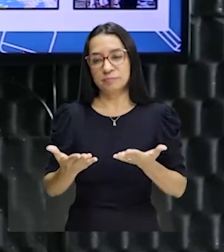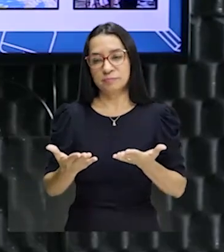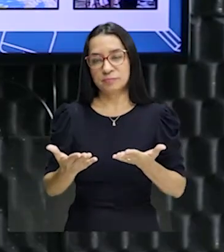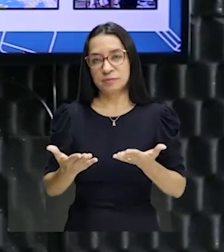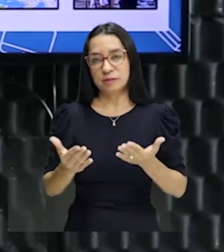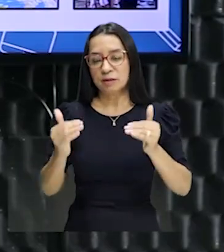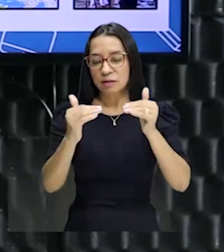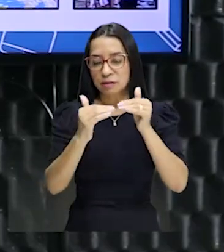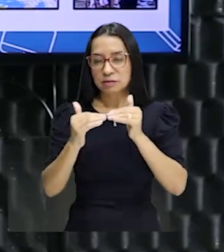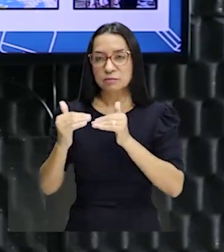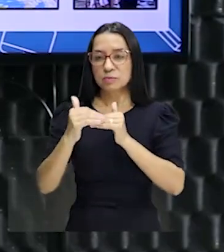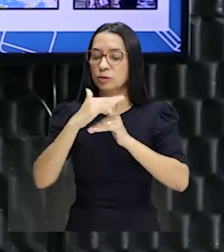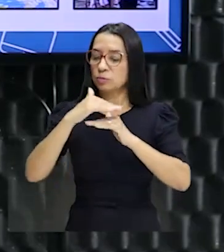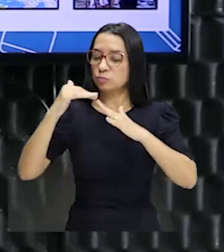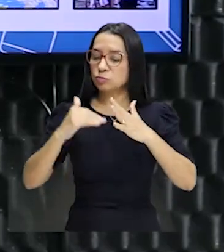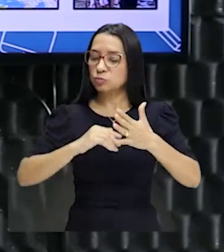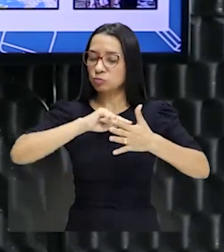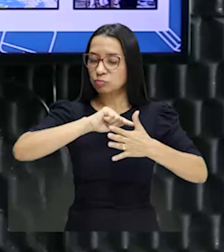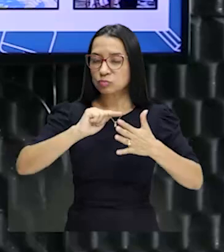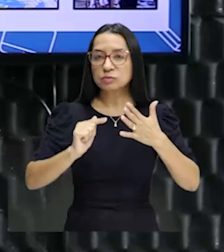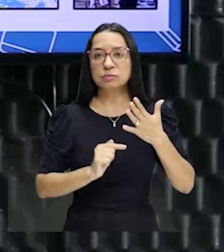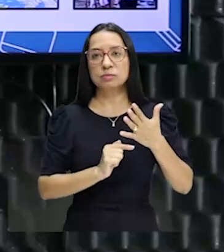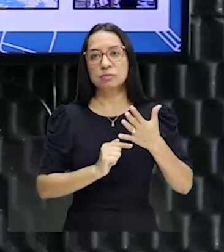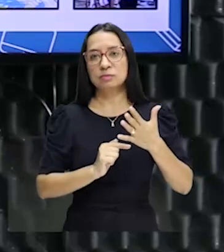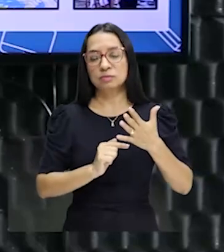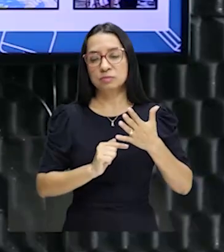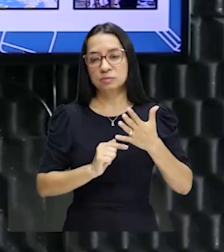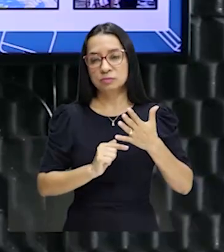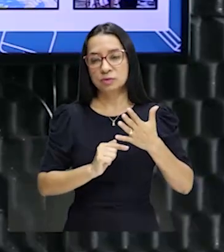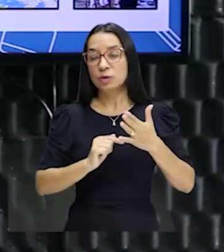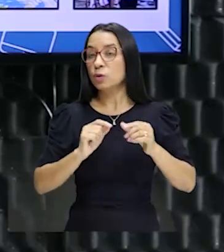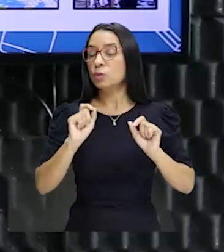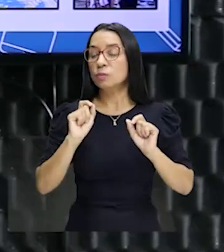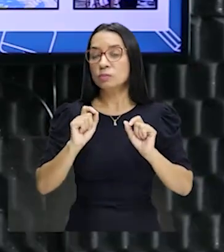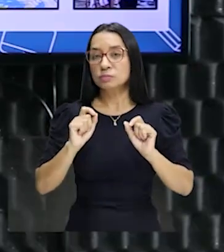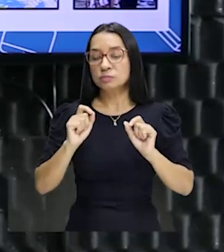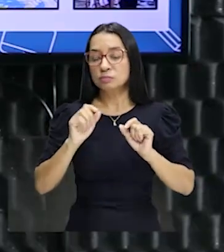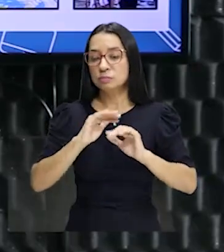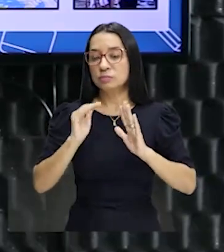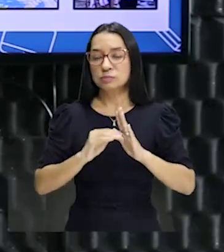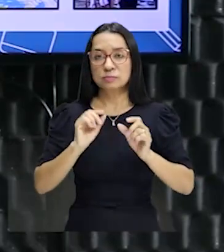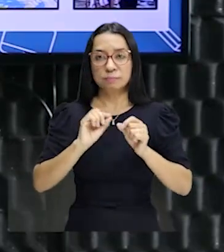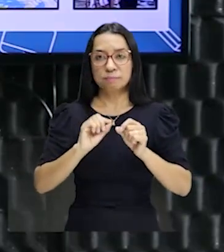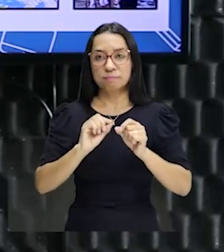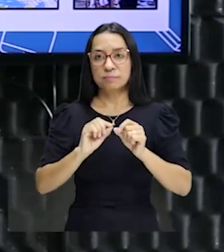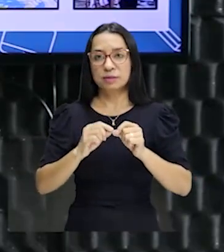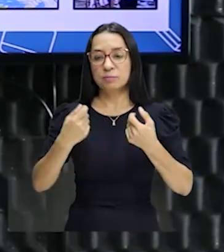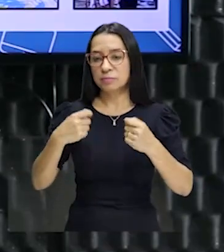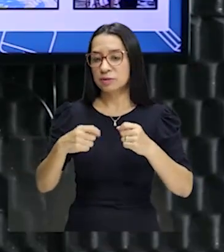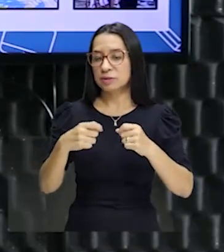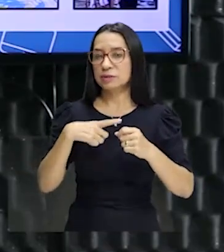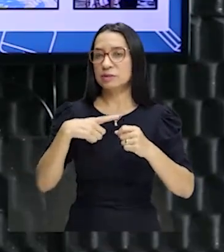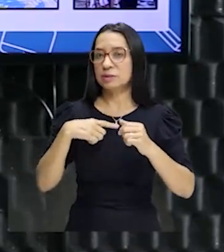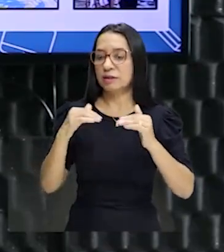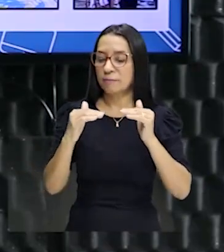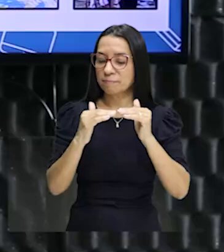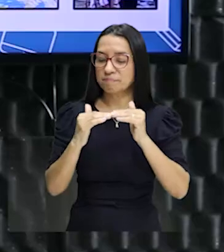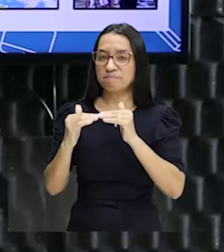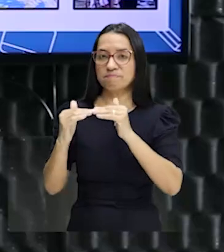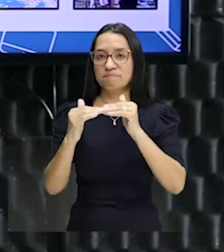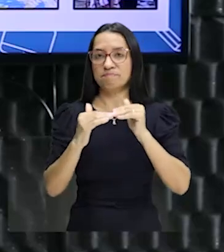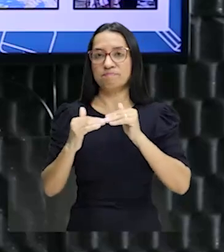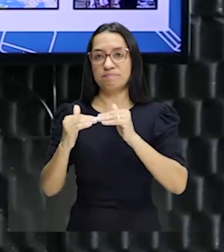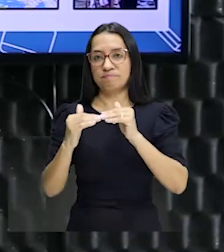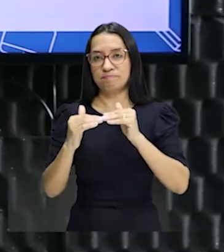qualquer coisa que nós fizermos, e se nós fizermos de forma exagerada, com certeza vai trazer uma consequência ruim para a